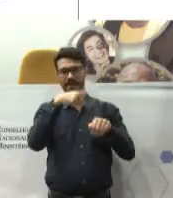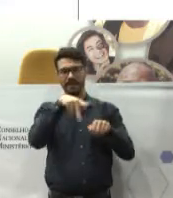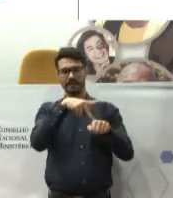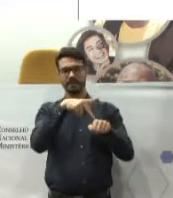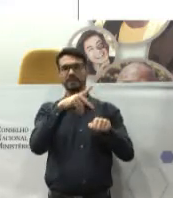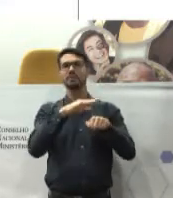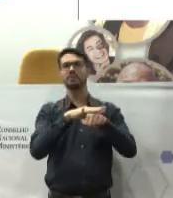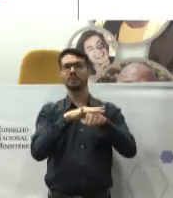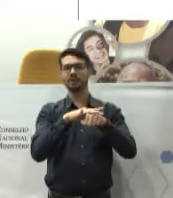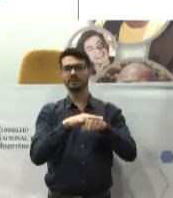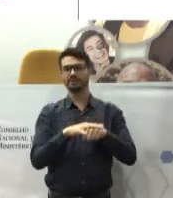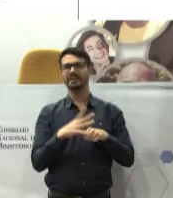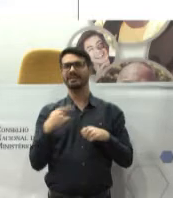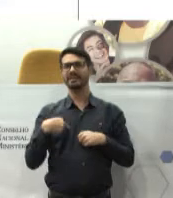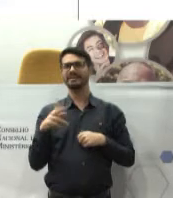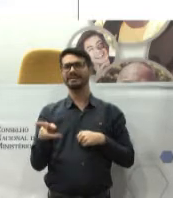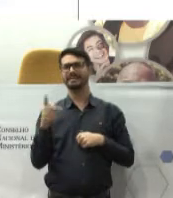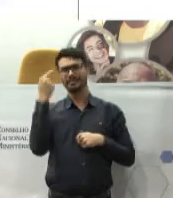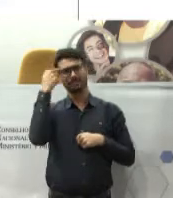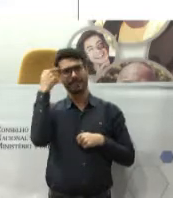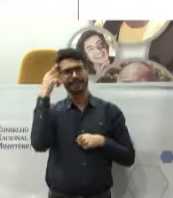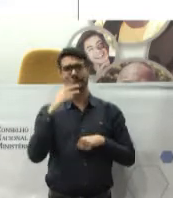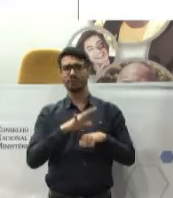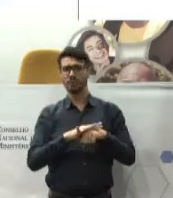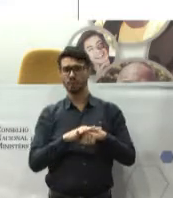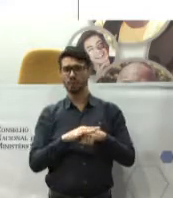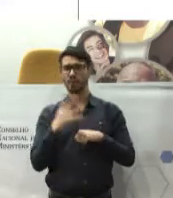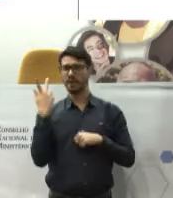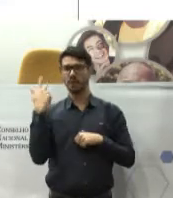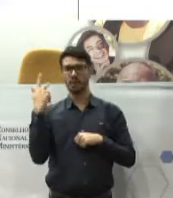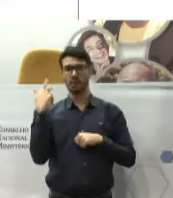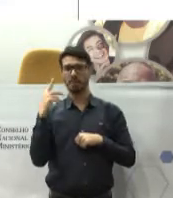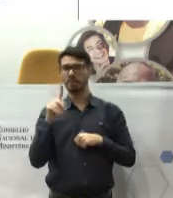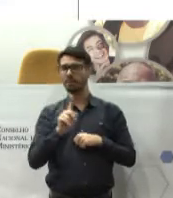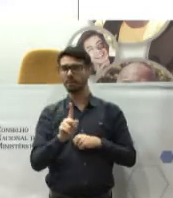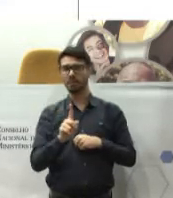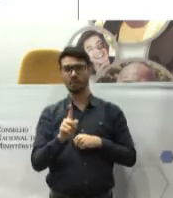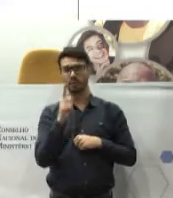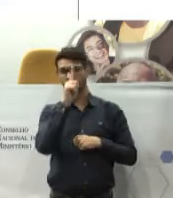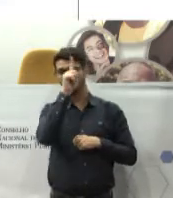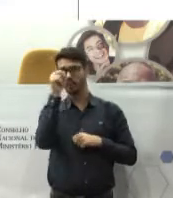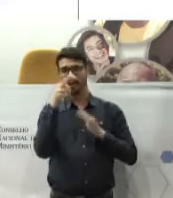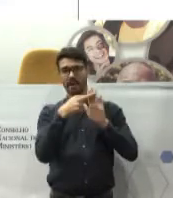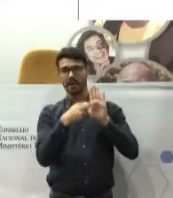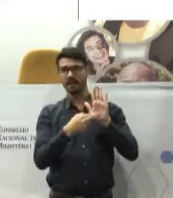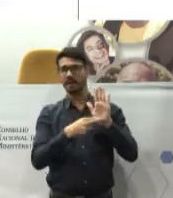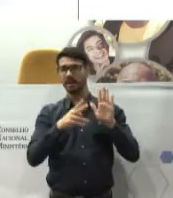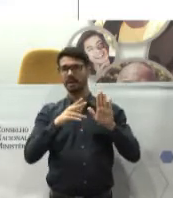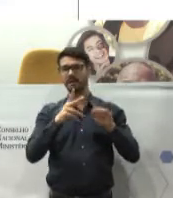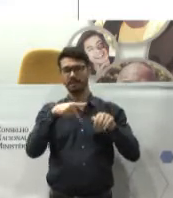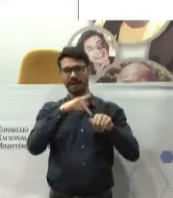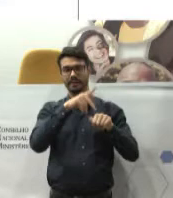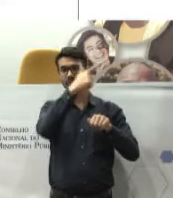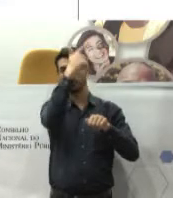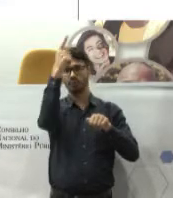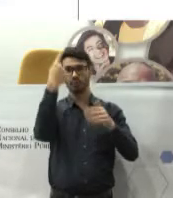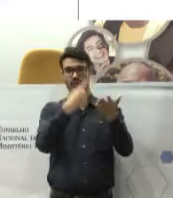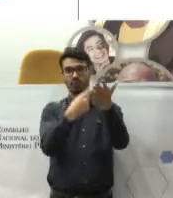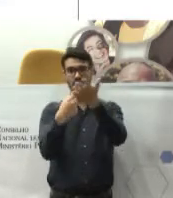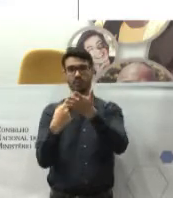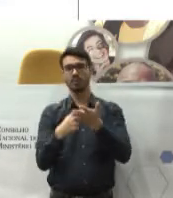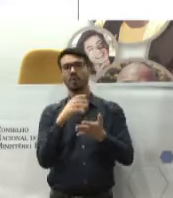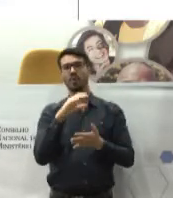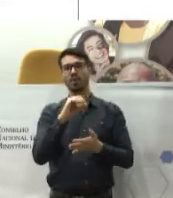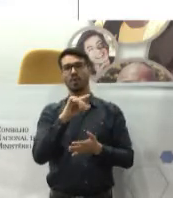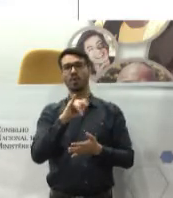como aquelas comuns, mas vejam a visão que o Código Internacional de Doenças, na sua atualização mais recente, nos